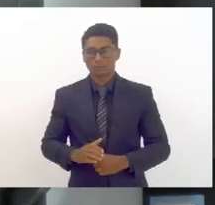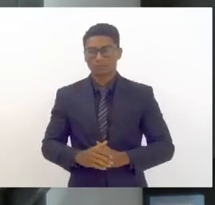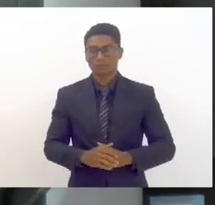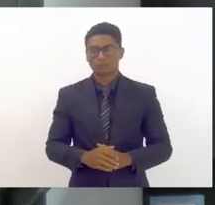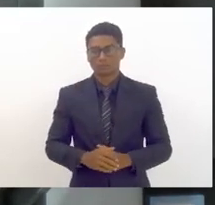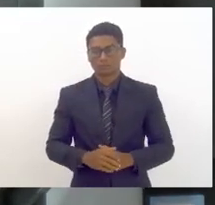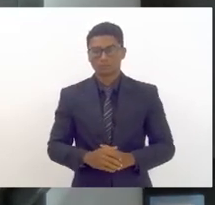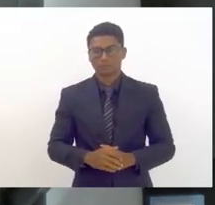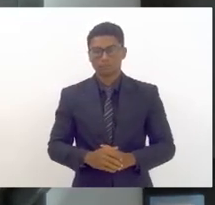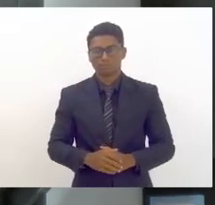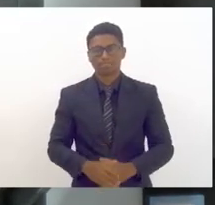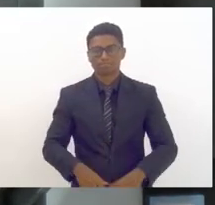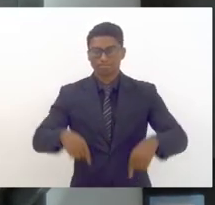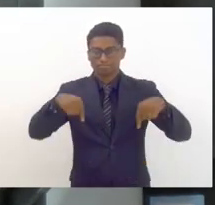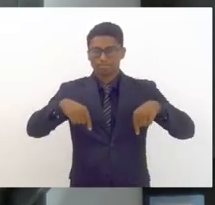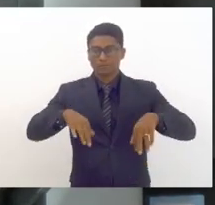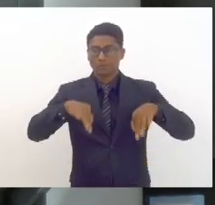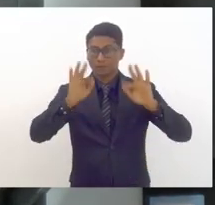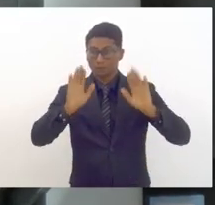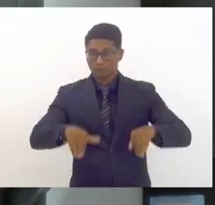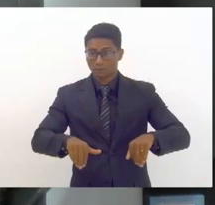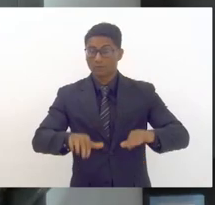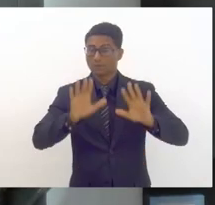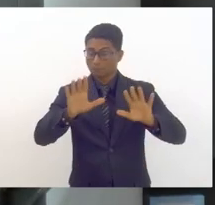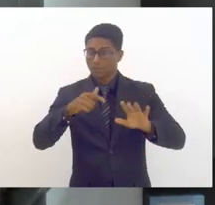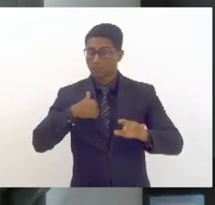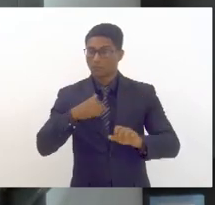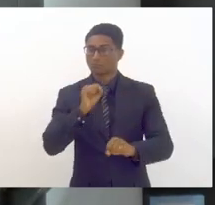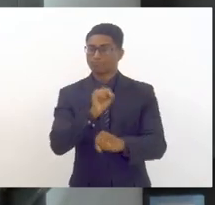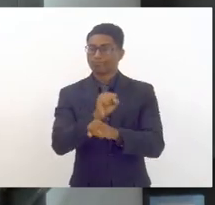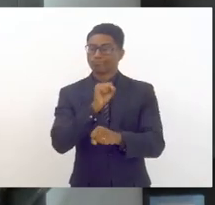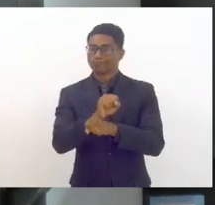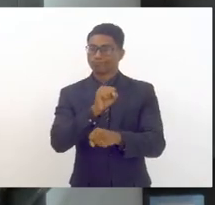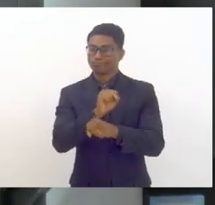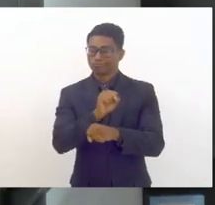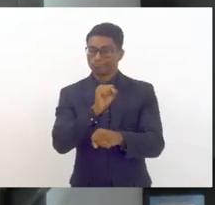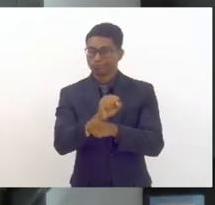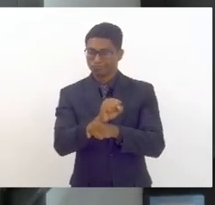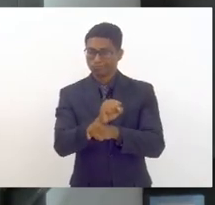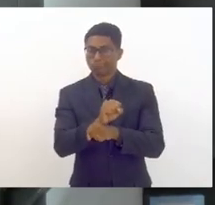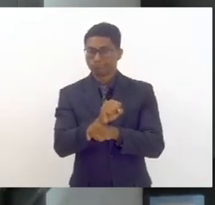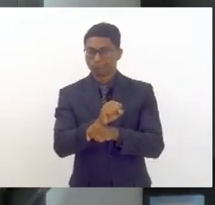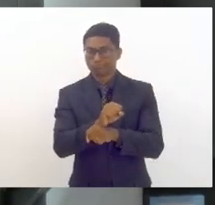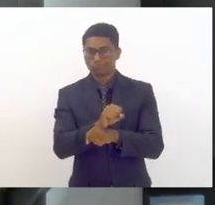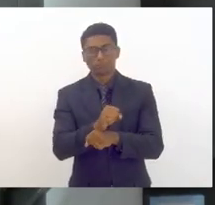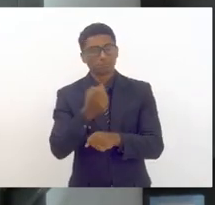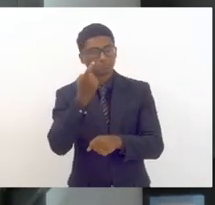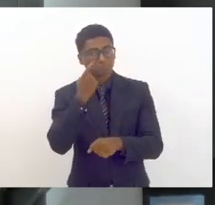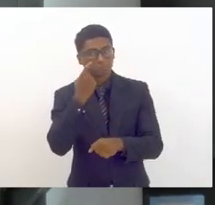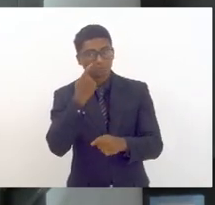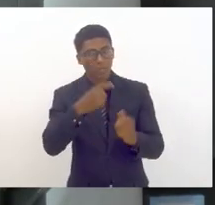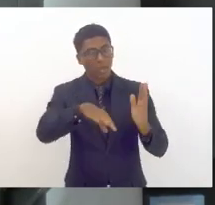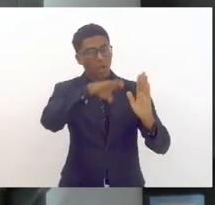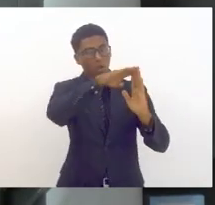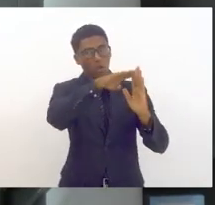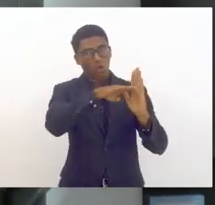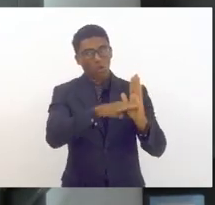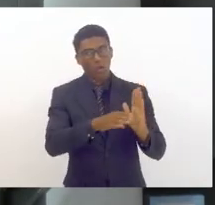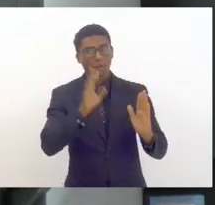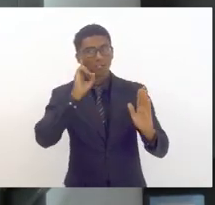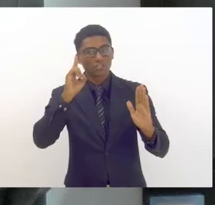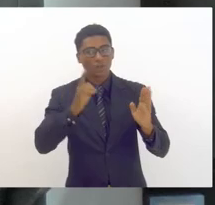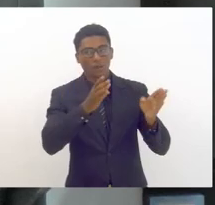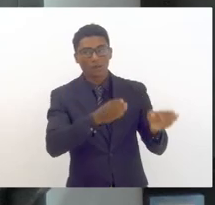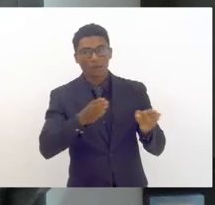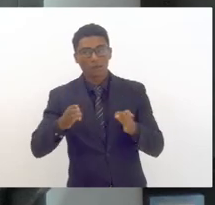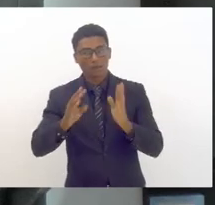e encerrar, mas aguardando com toda certeza a possibilidade da entrega desse cronograma,